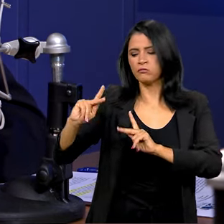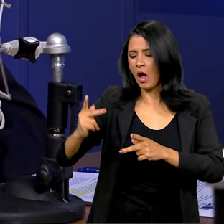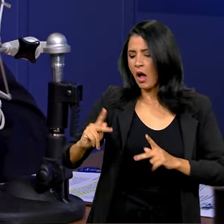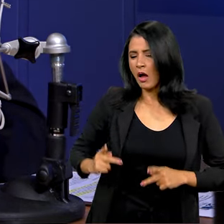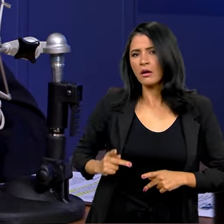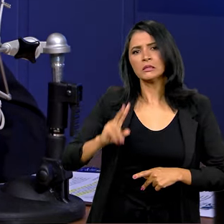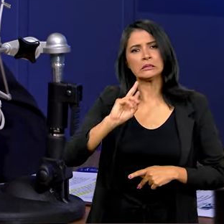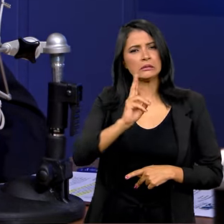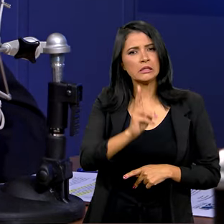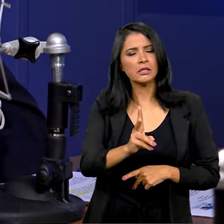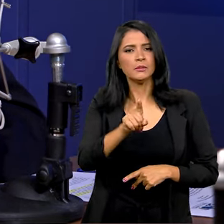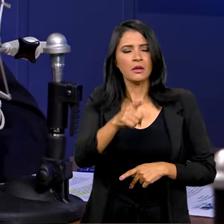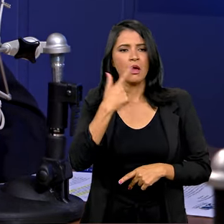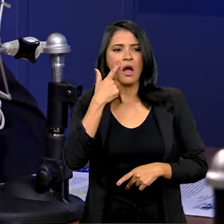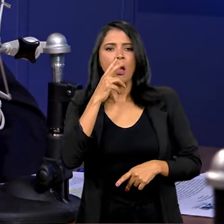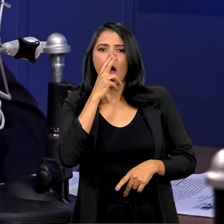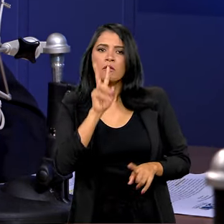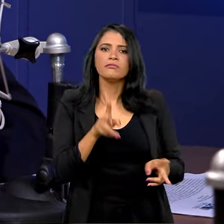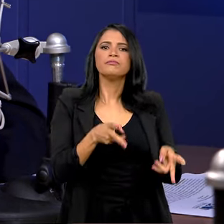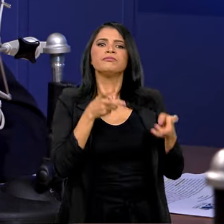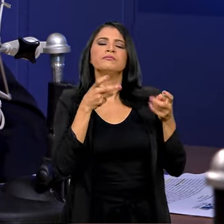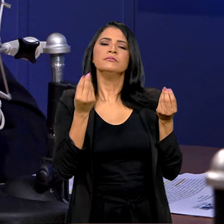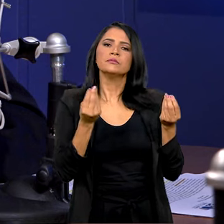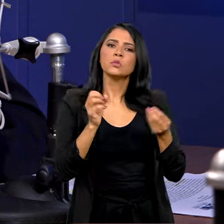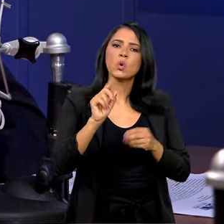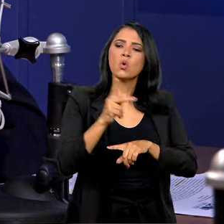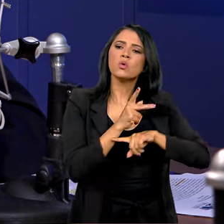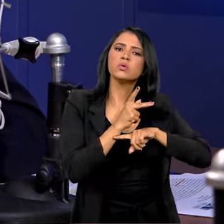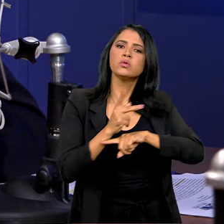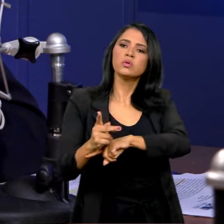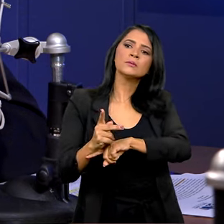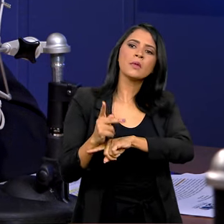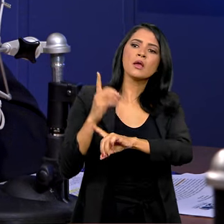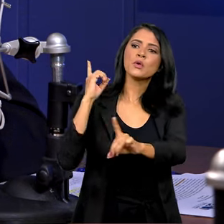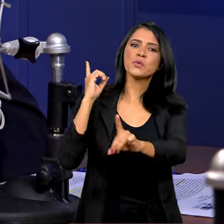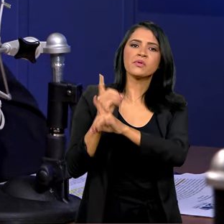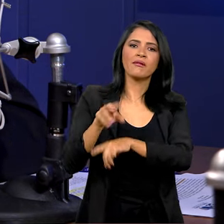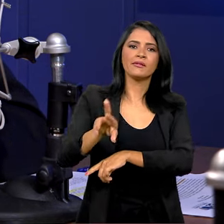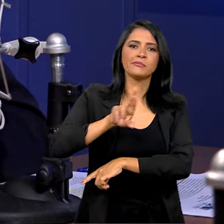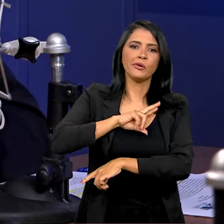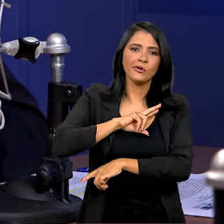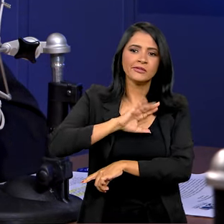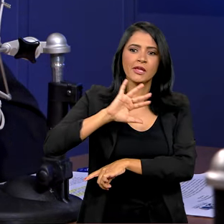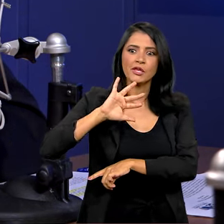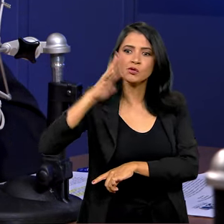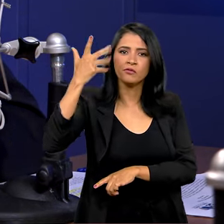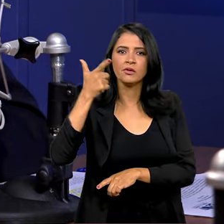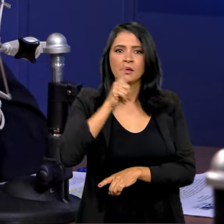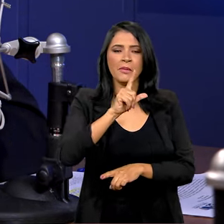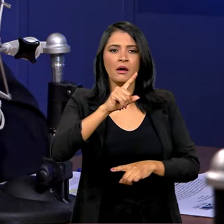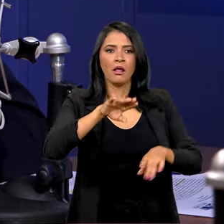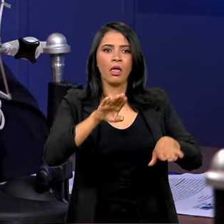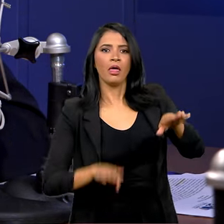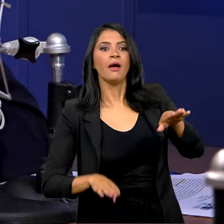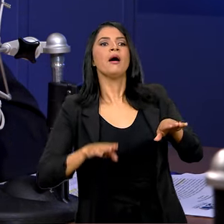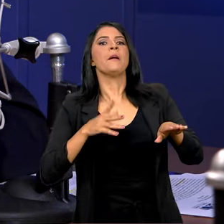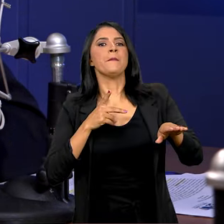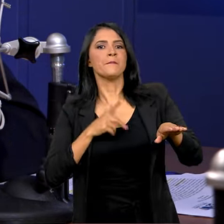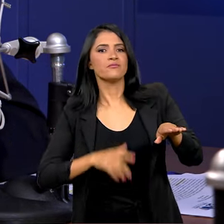eh encarando e buscando soluções para vencer as